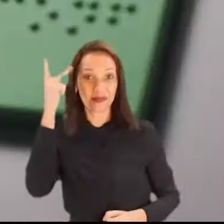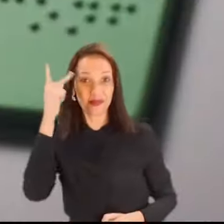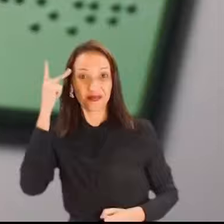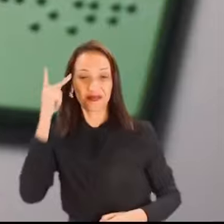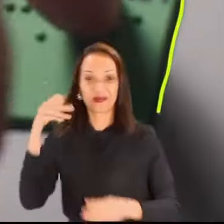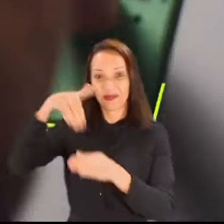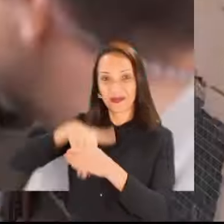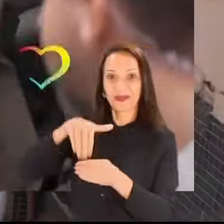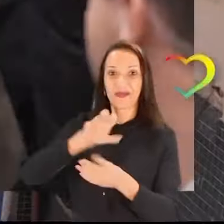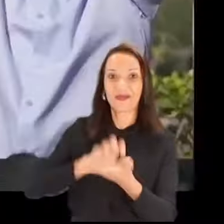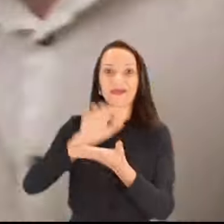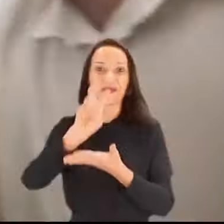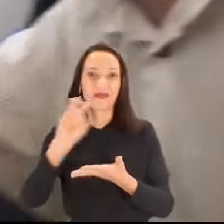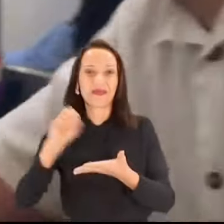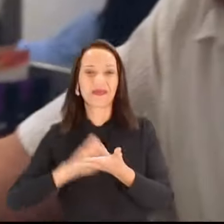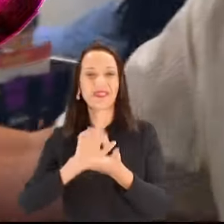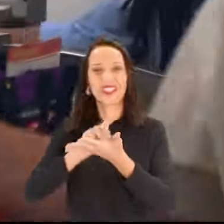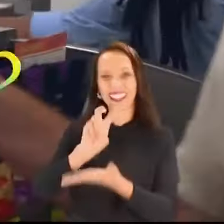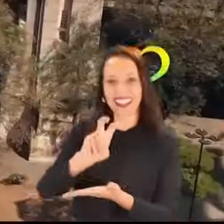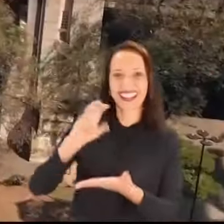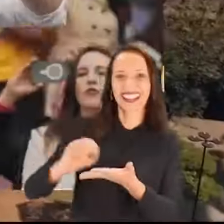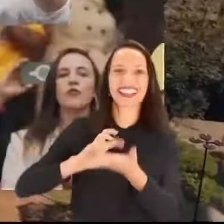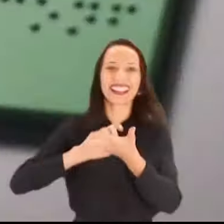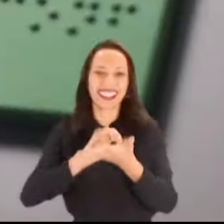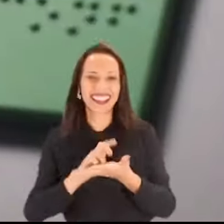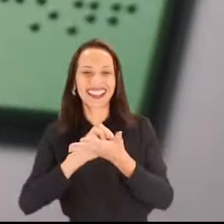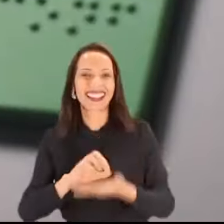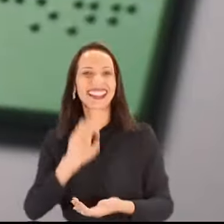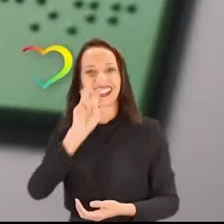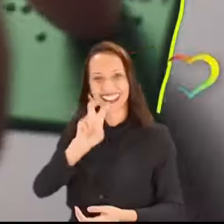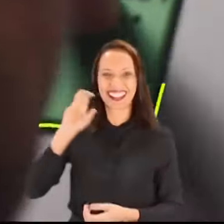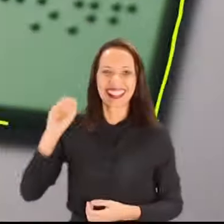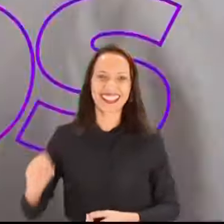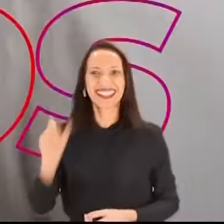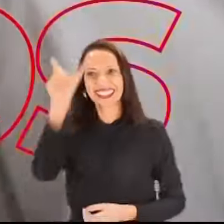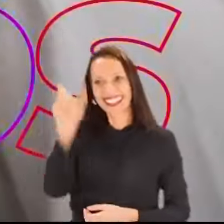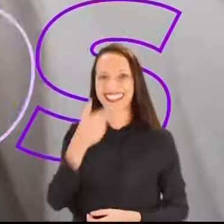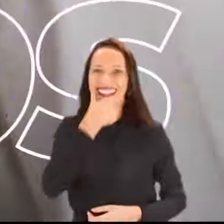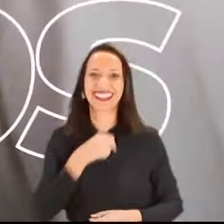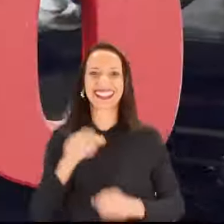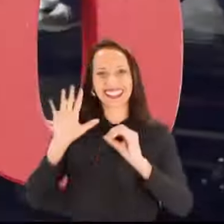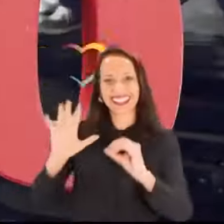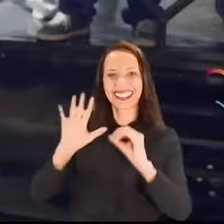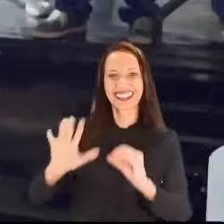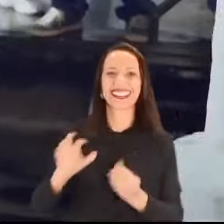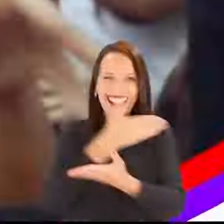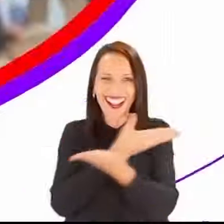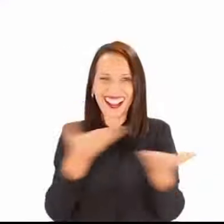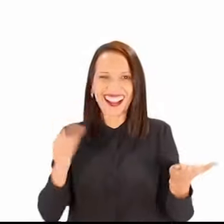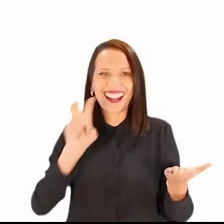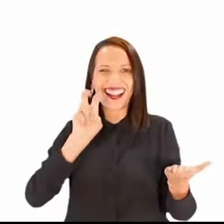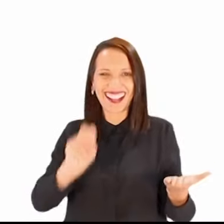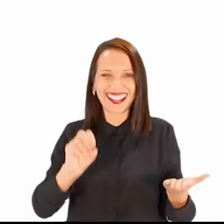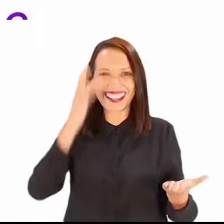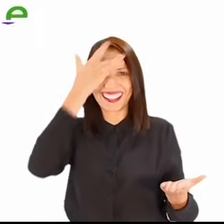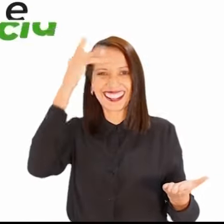Boulos. Meu voto é 50, meu voto é 50, meu voto é 50. Boulos é 50.